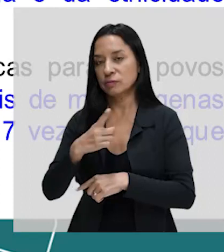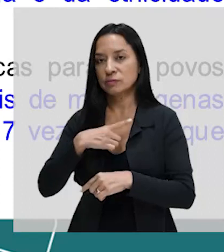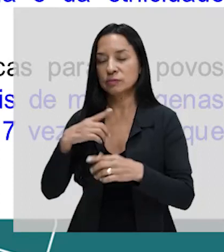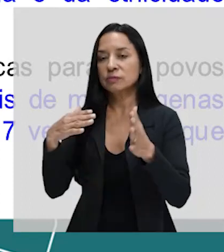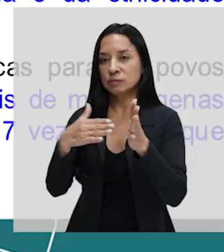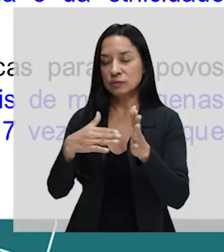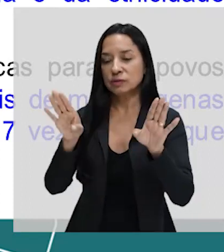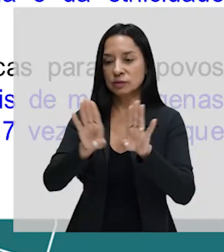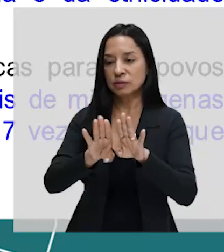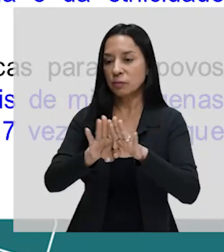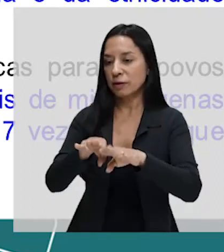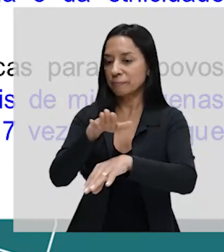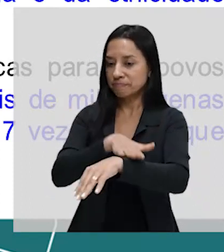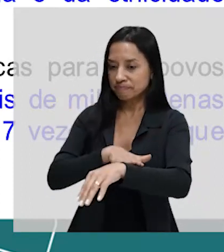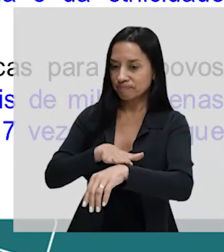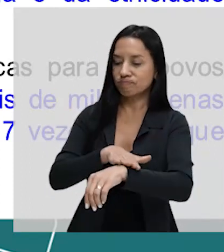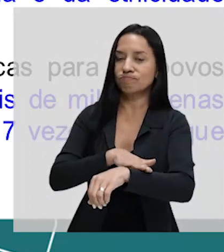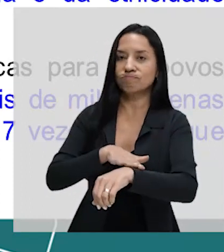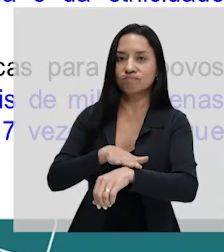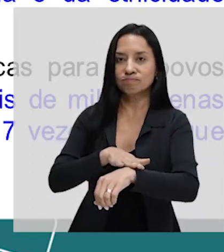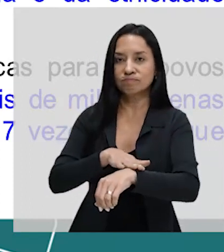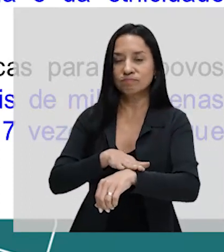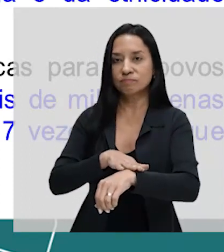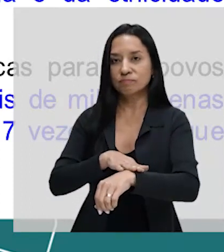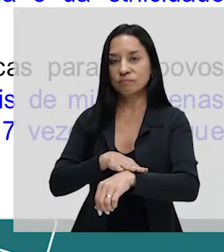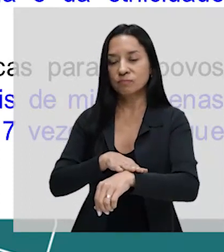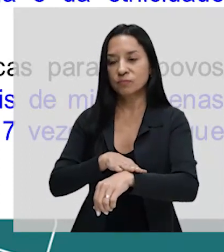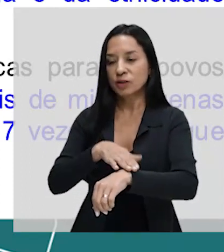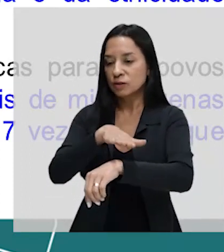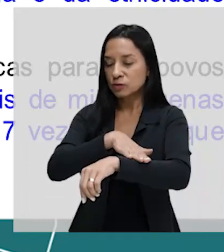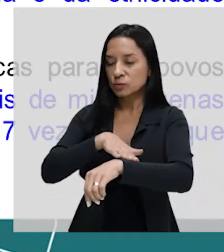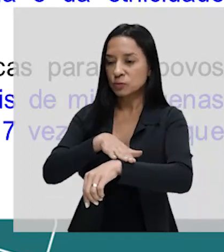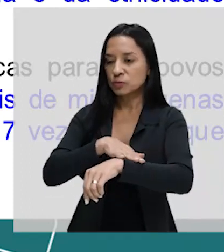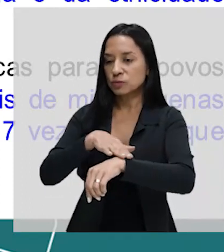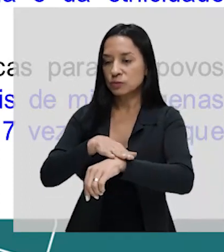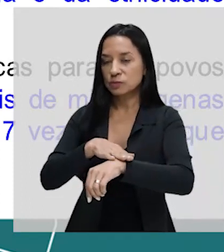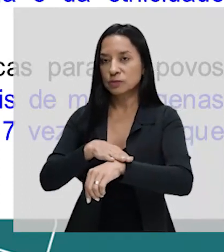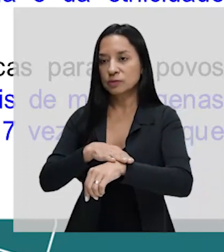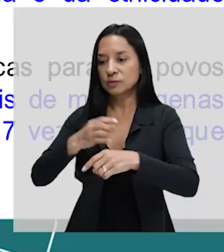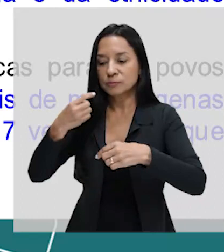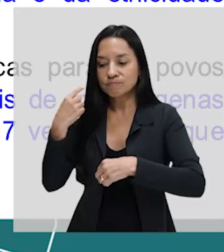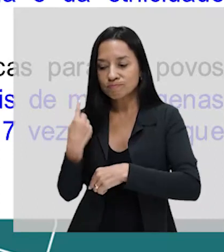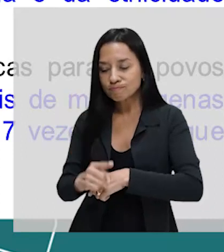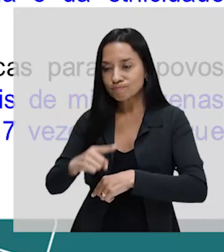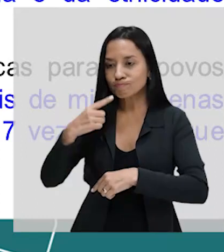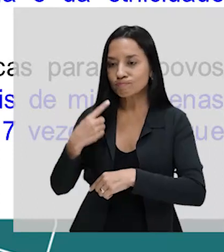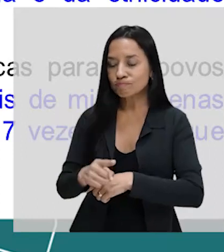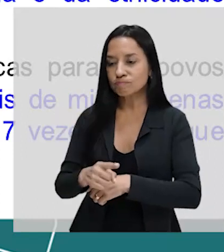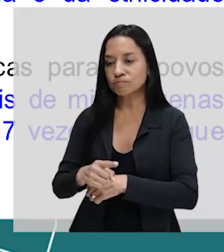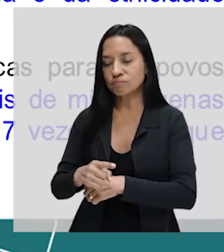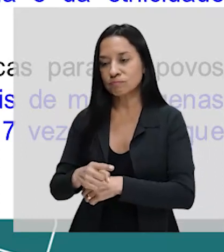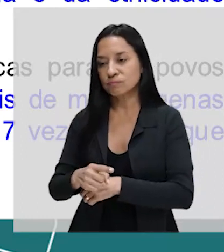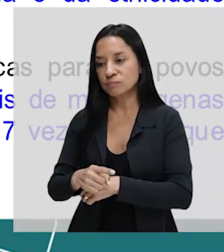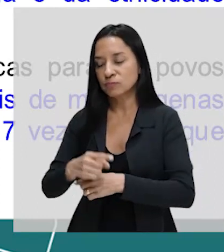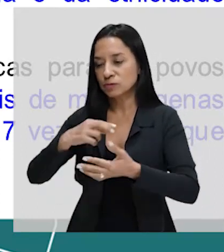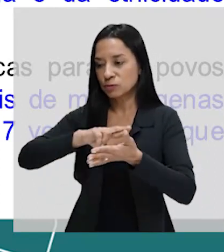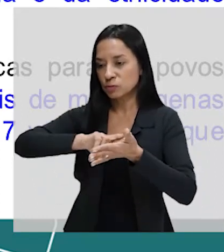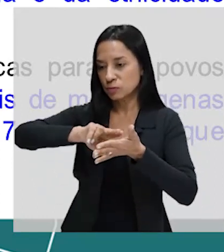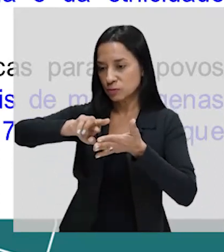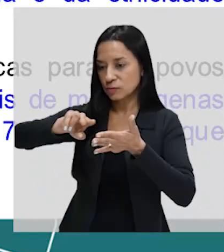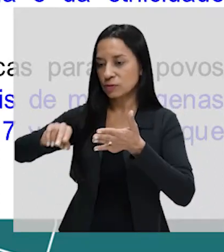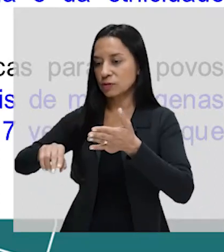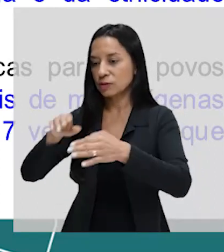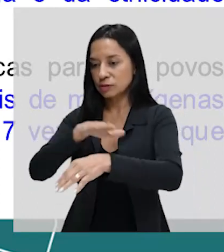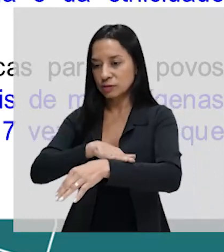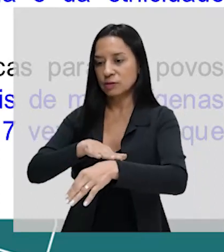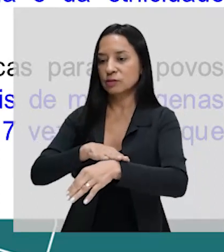mesmo a sua etnicidade. As etnias estão ameaçadas. A diversidade étnica